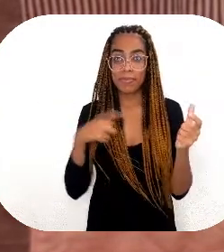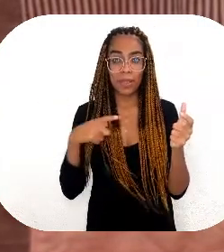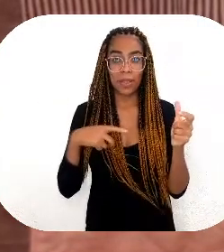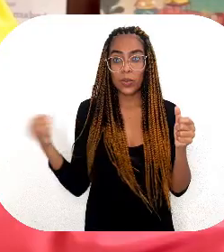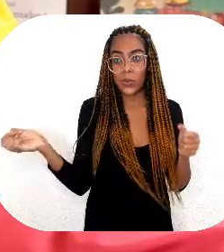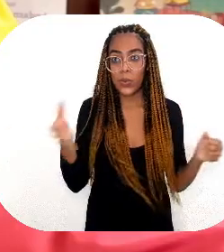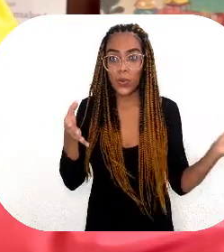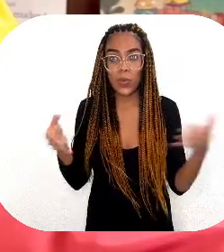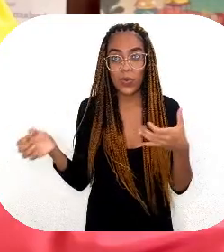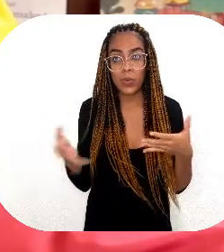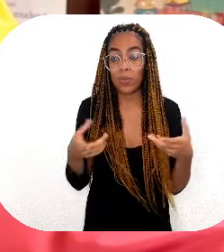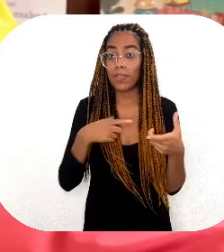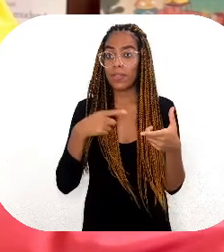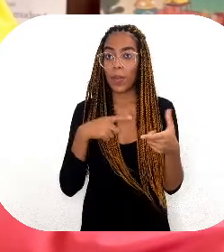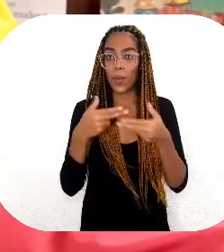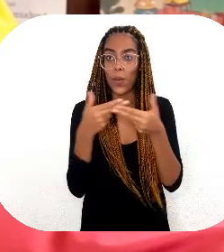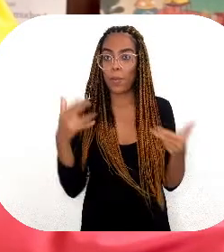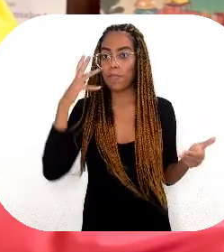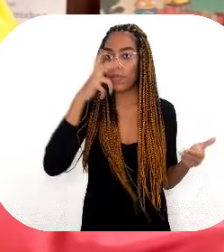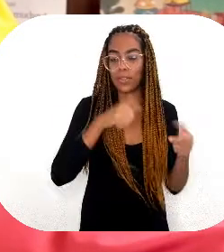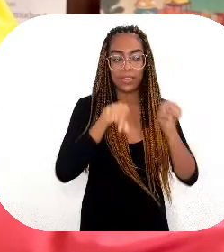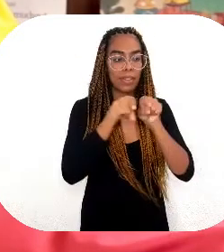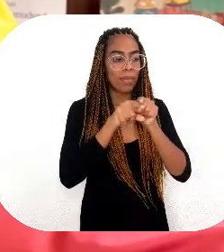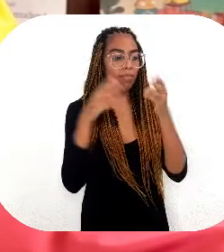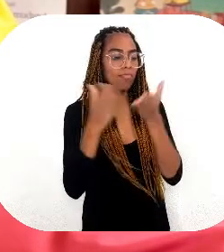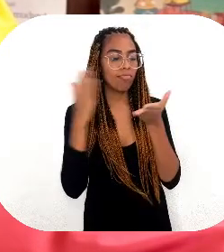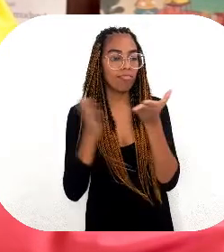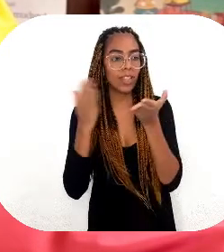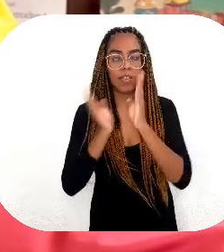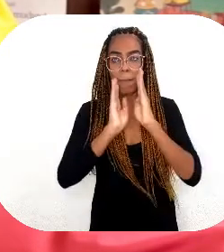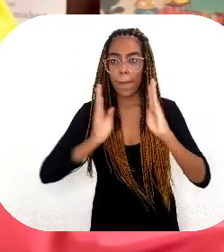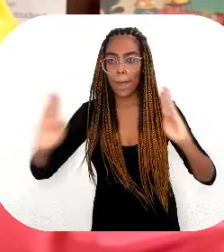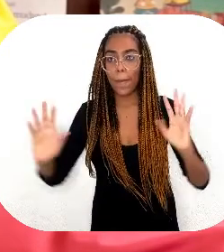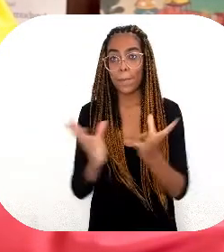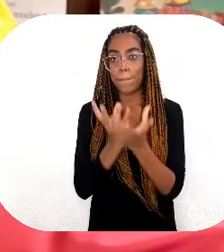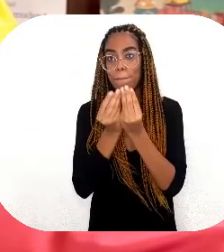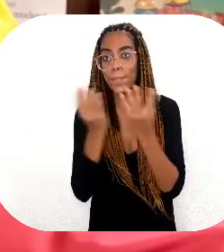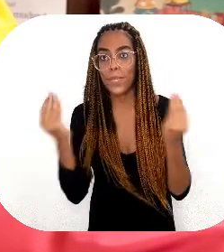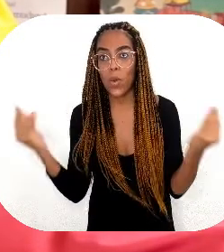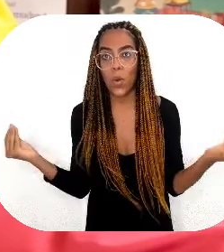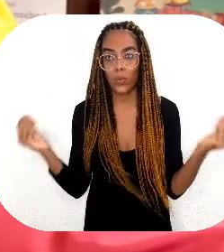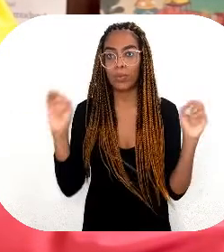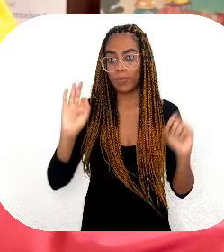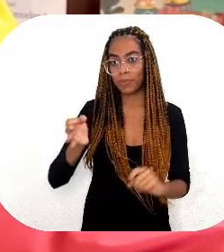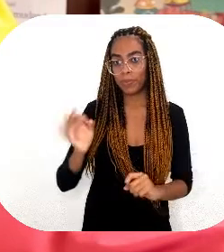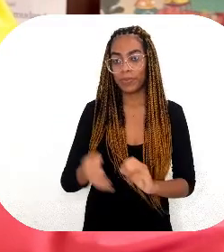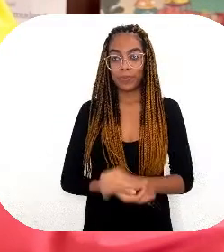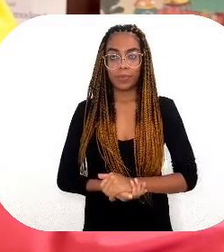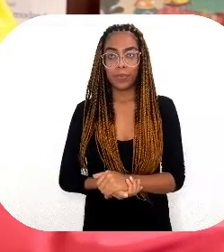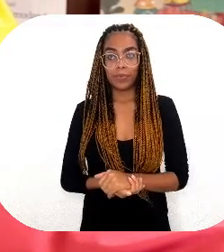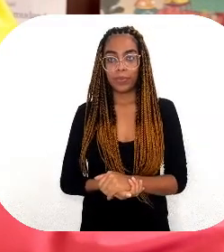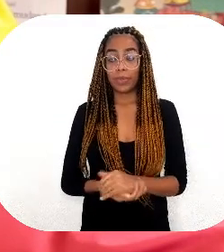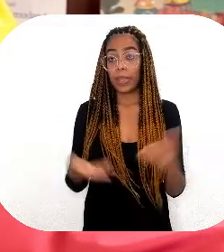está lindo, cheio de novidades. Muitas coisas bonitas e livros. Livros, livros, livros,